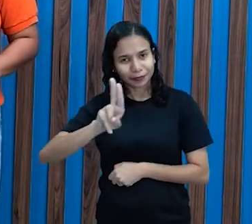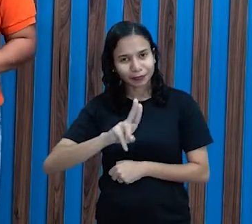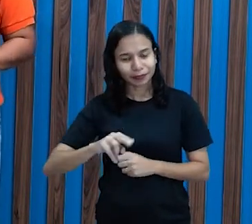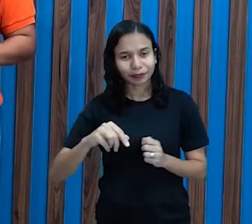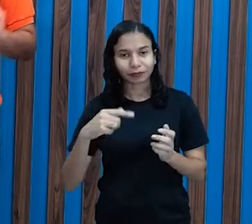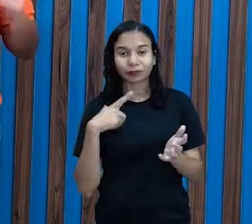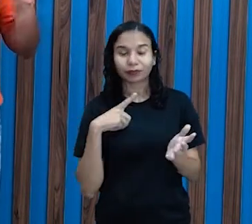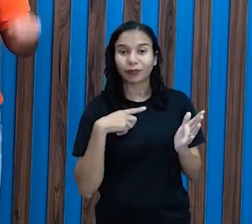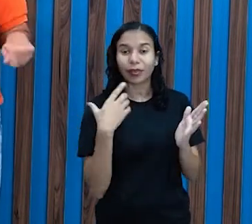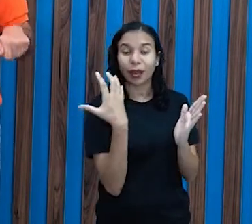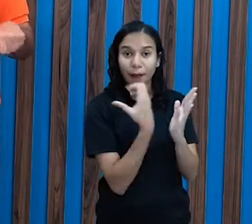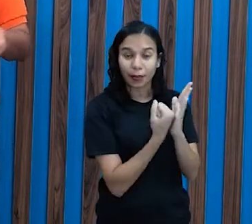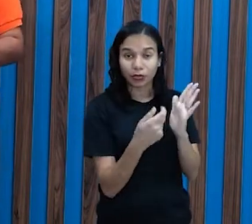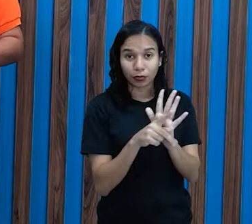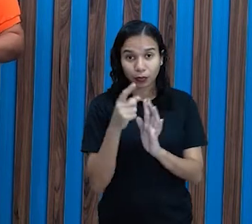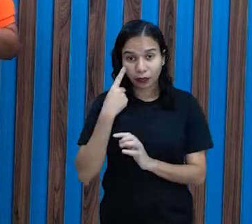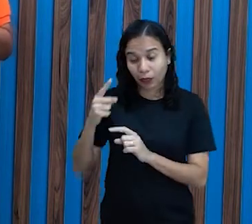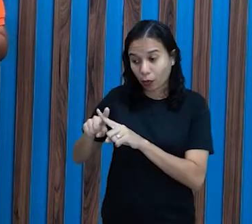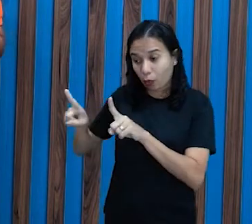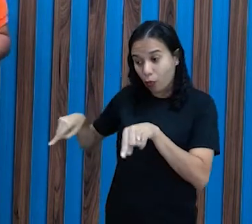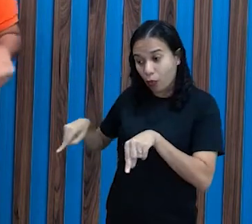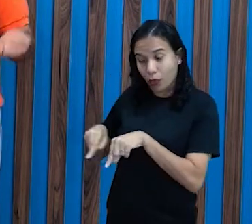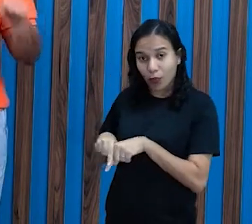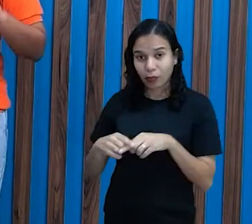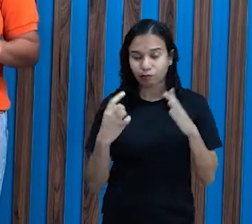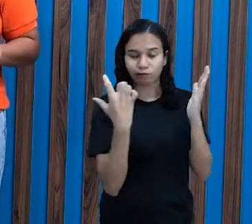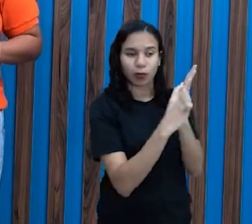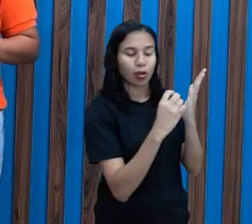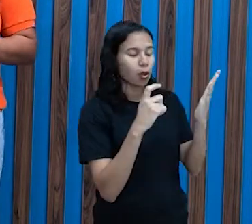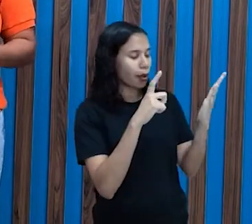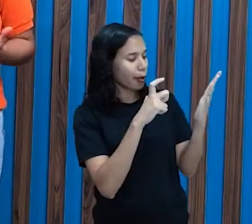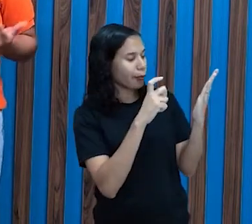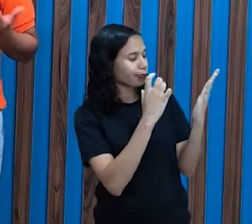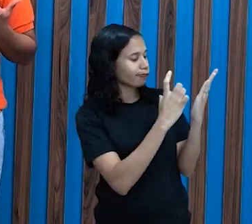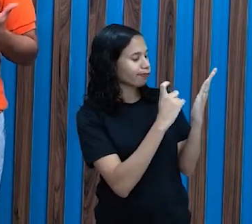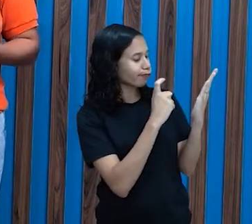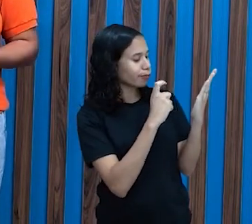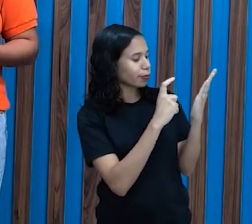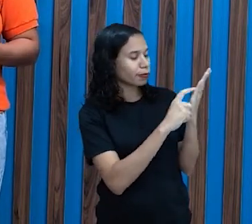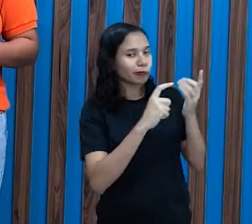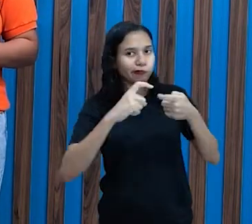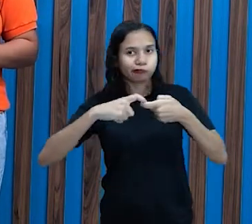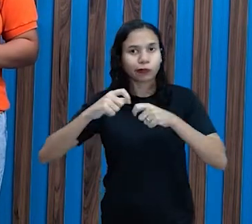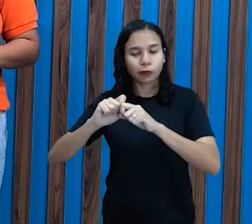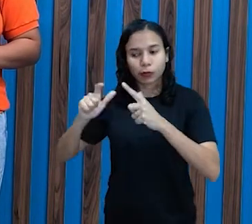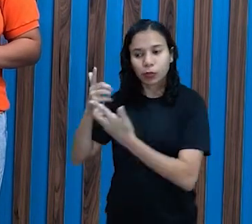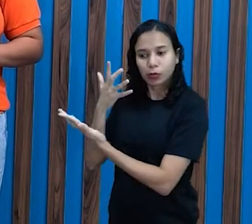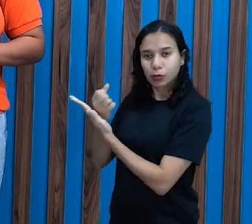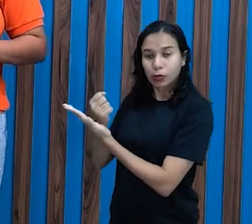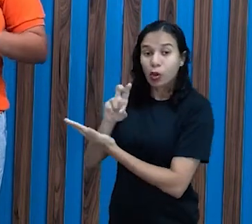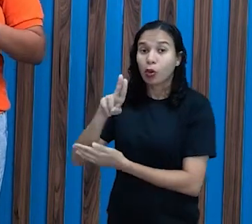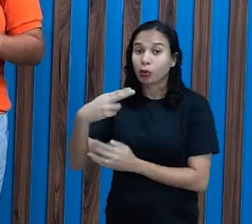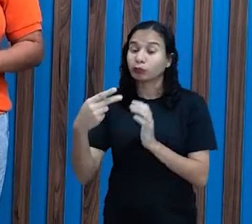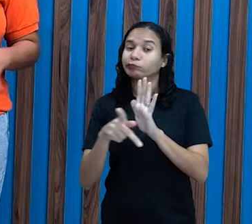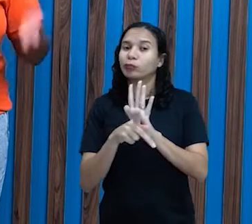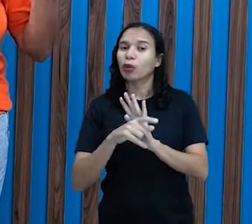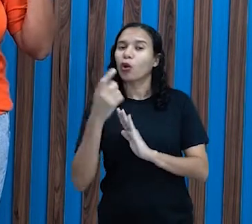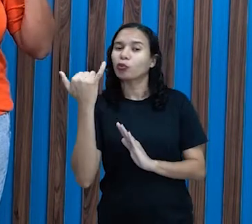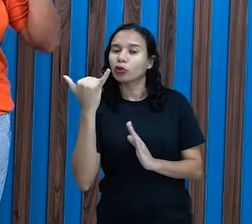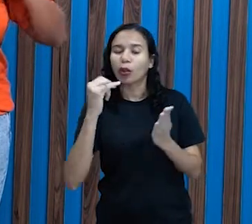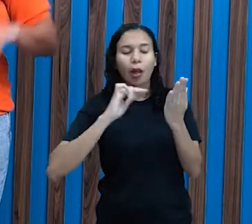ou pelo QR Code na tela ou pelas lojas de aplicativo, tá certo? Então, vão